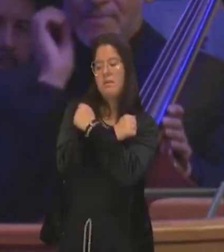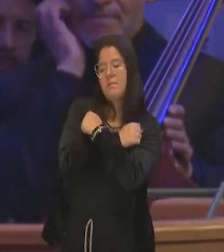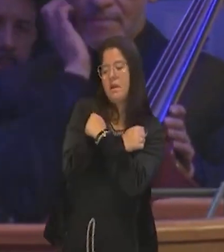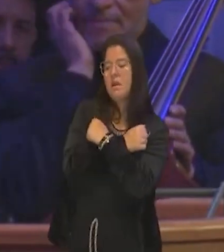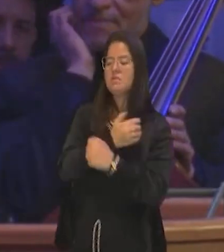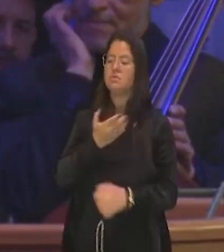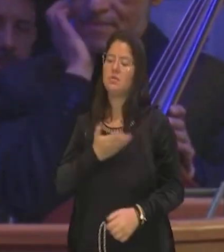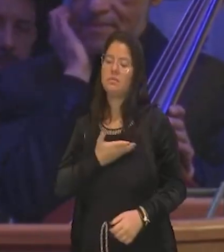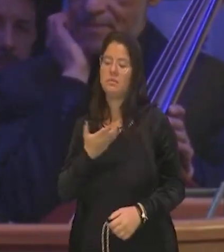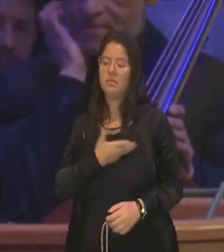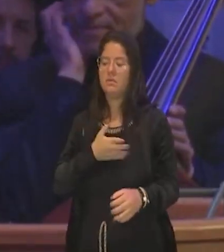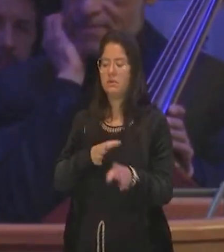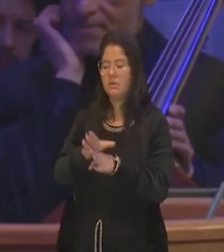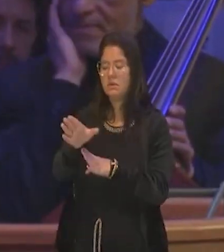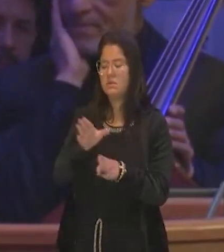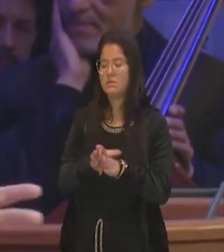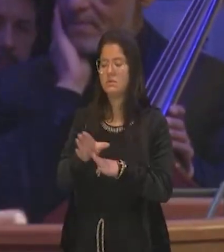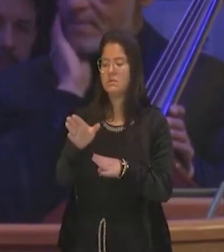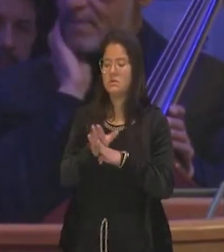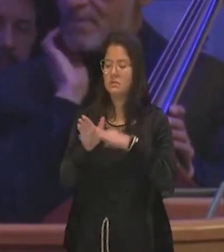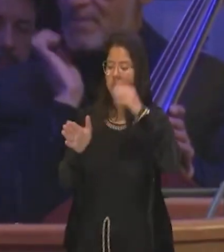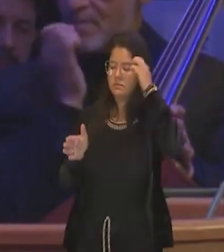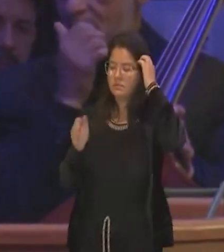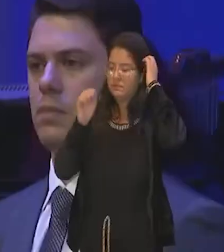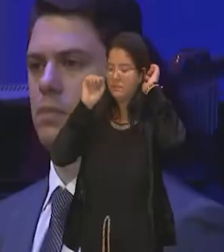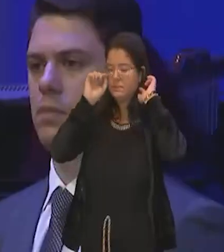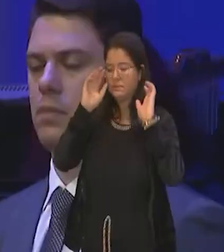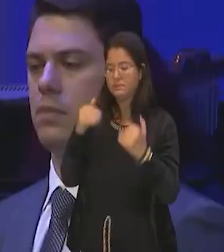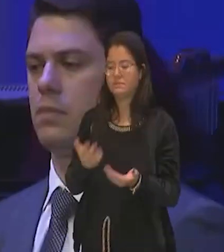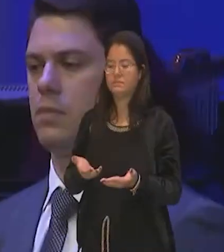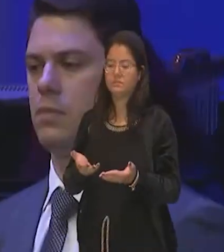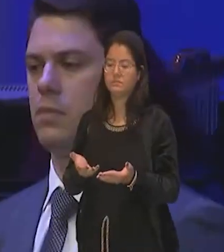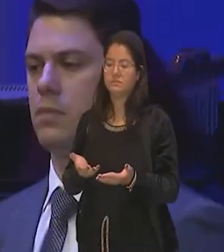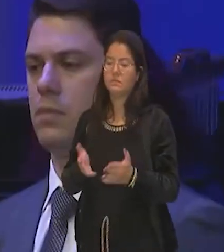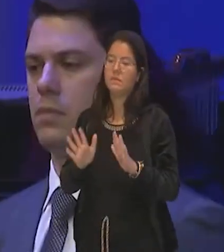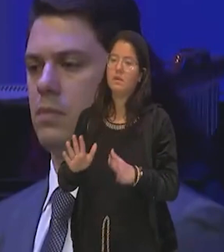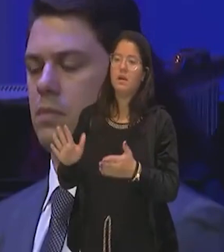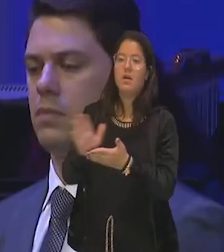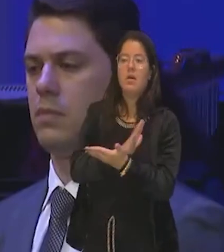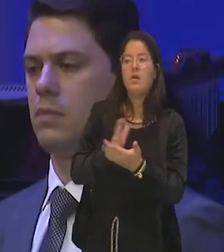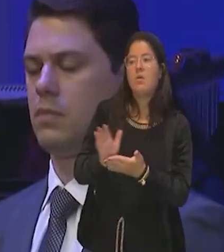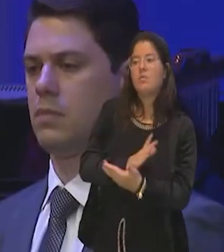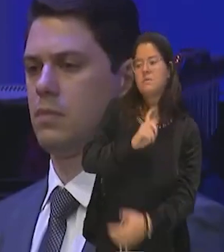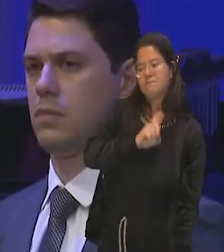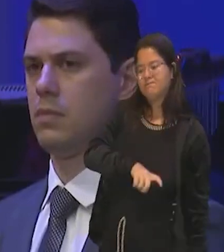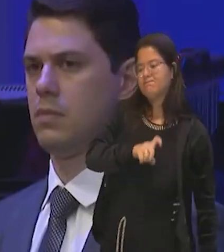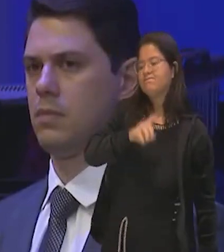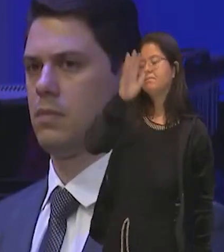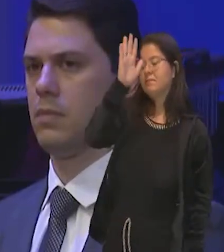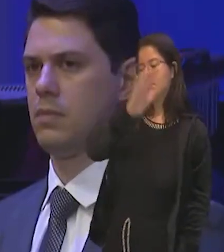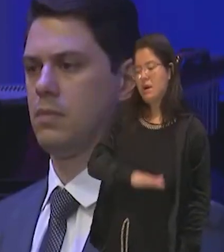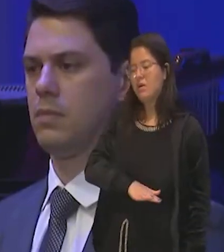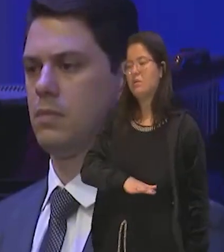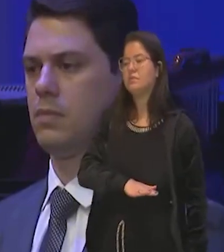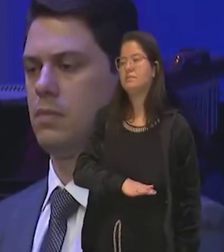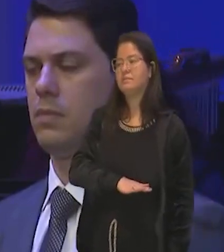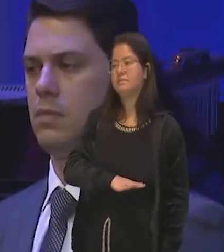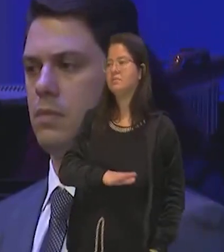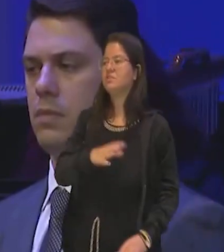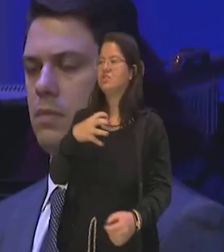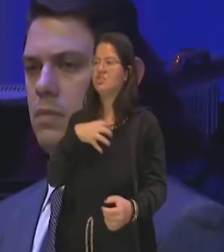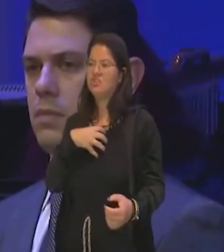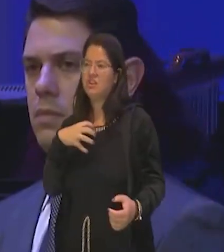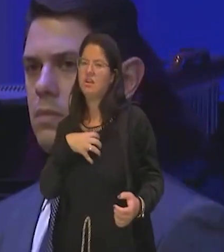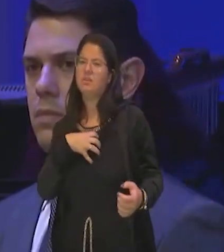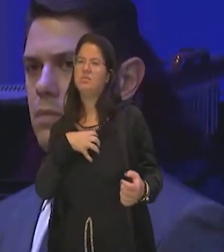amigo, uma orientação. Isso não exclui muitas vezes a maldade de muitos que de maneira proposital